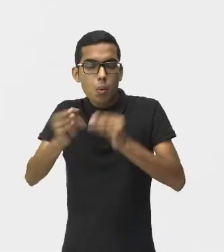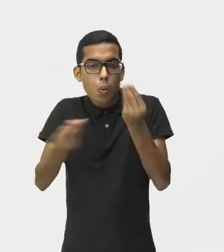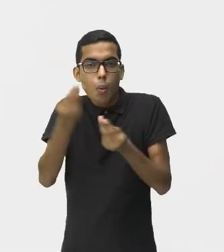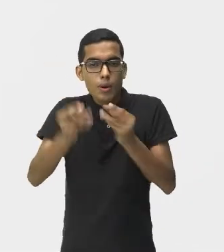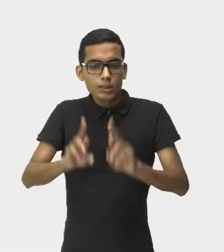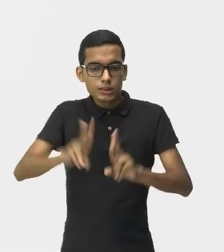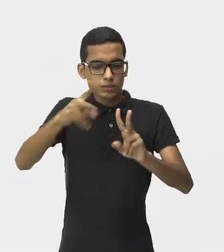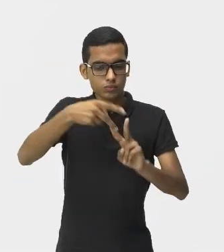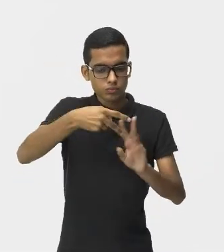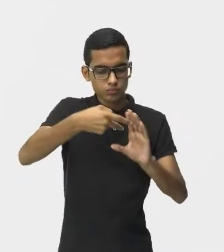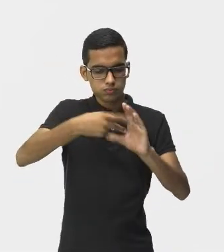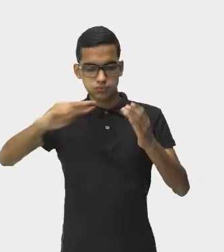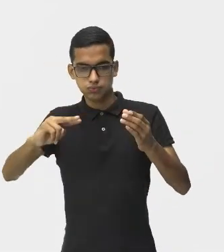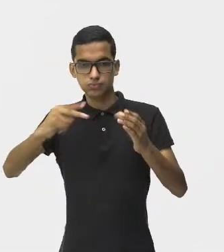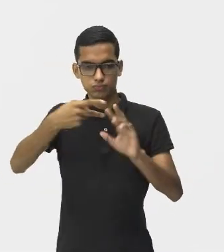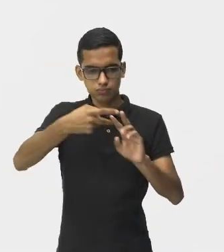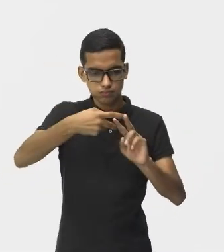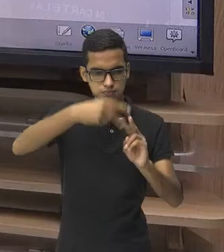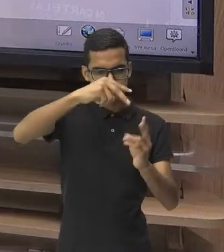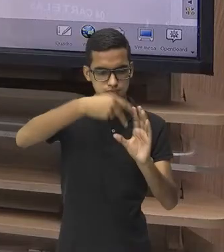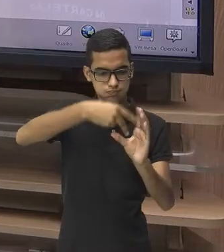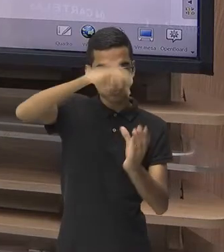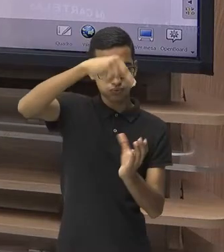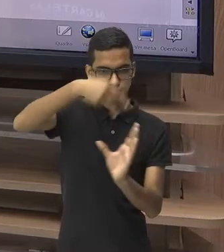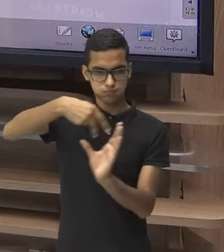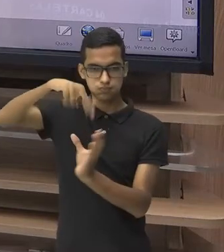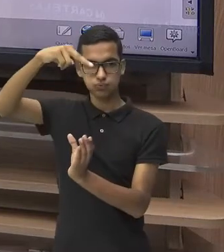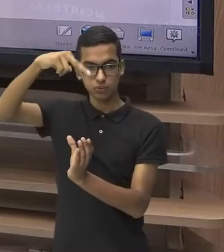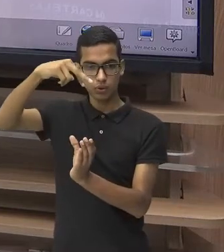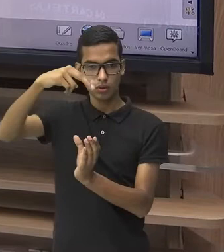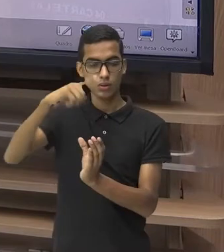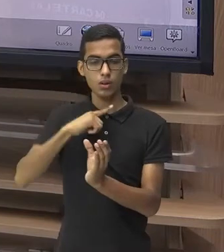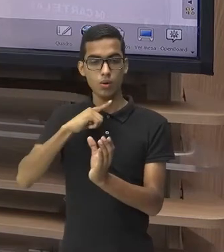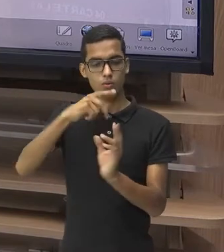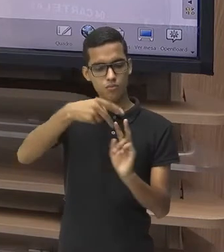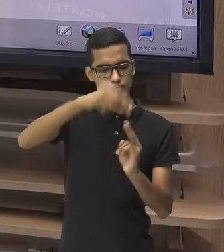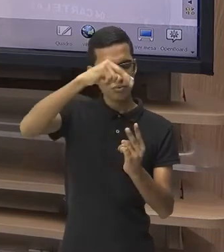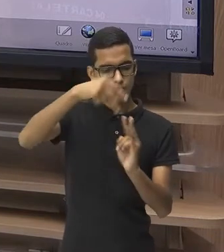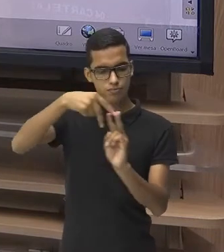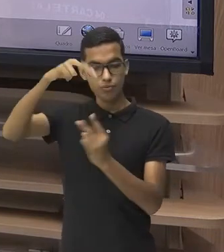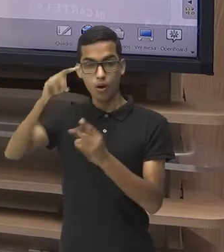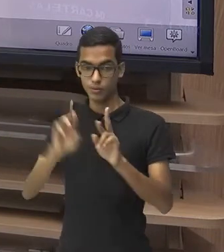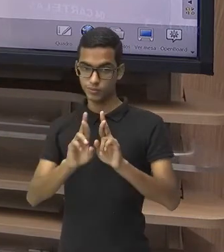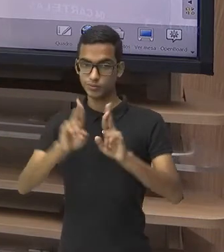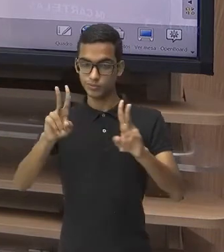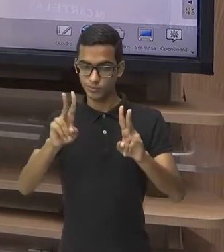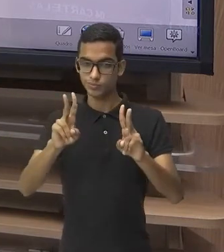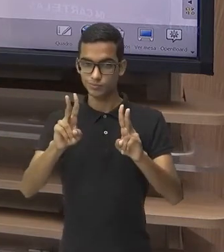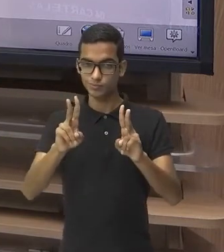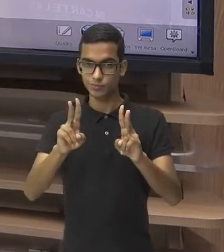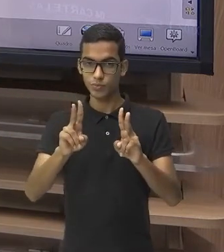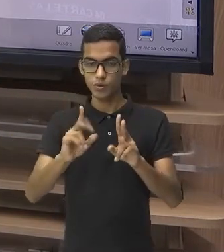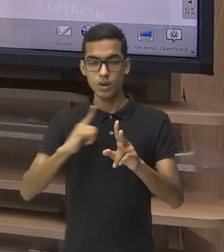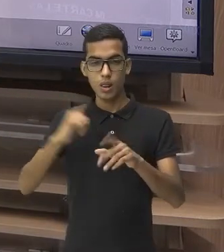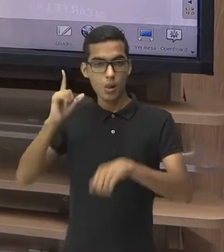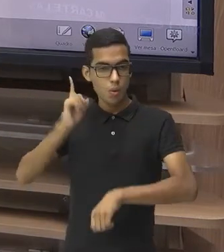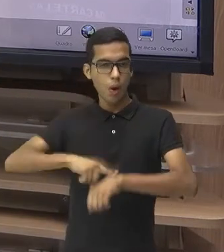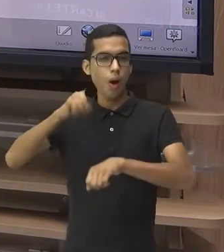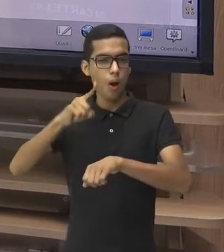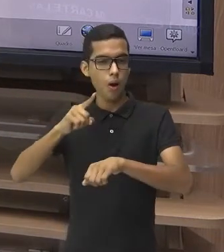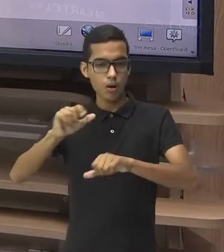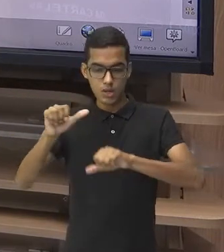tipos de cromossomos. Tá? É para a gente observar que são cromossomos diferentes, que no momento ali da troca